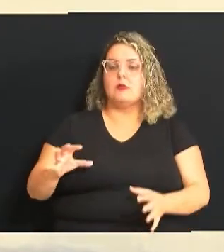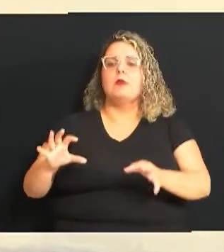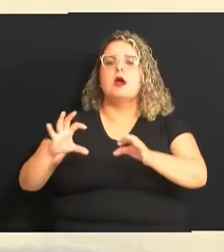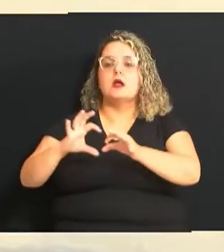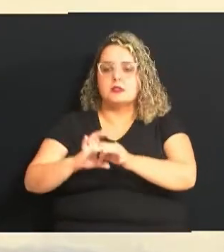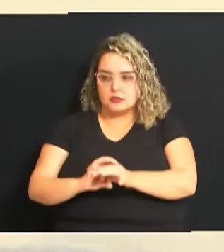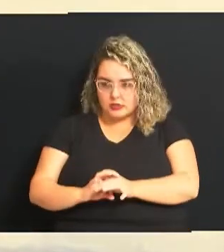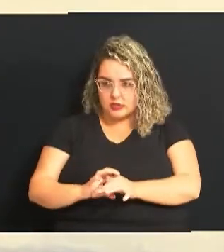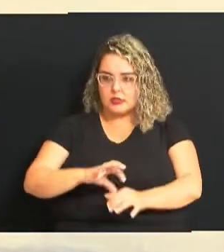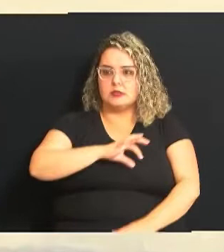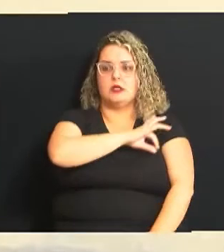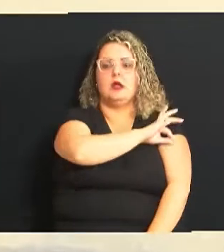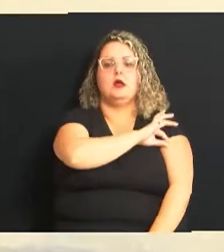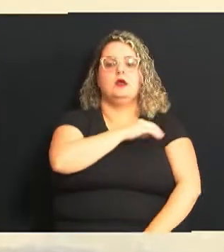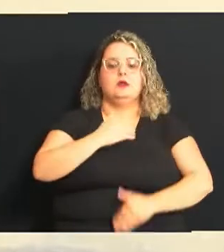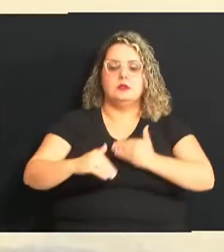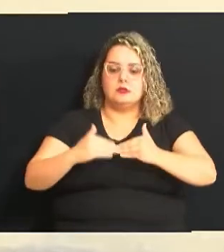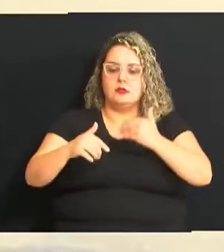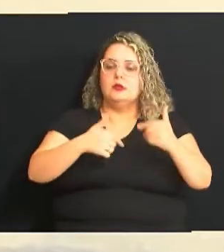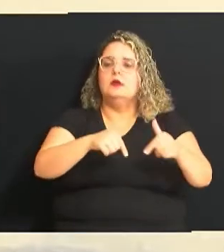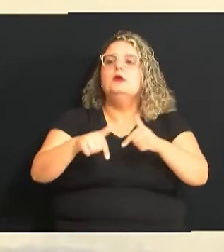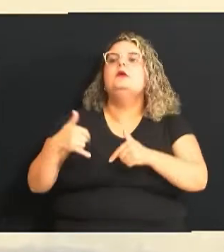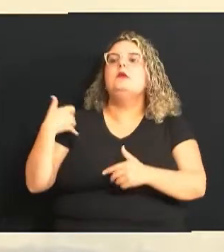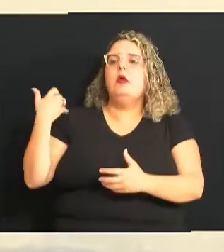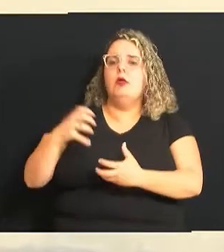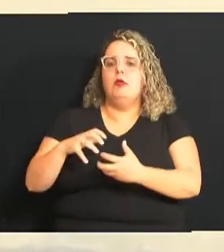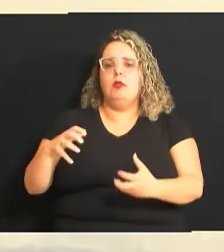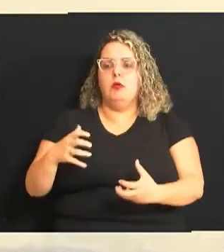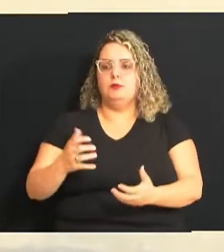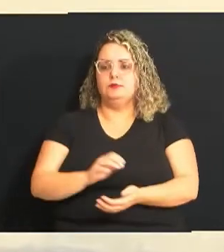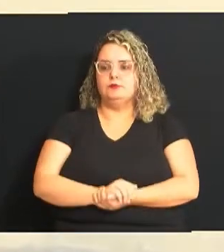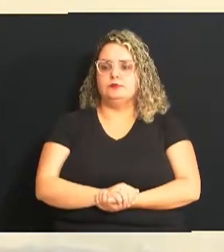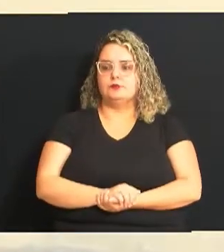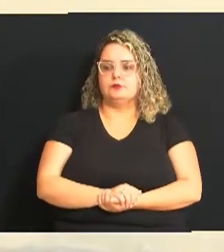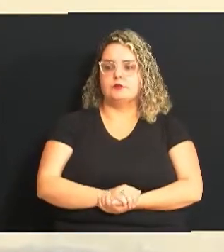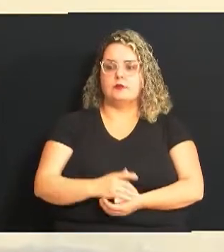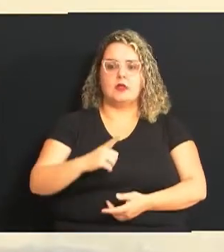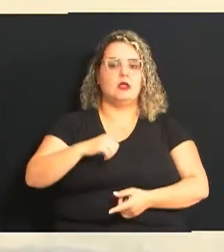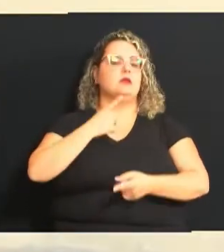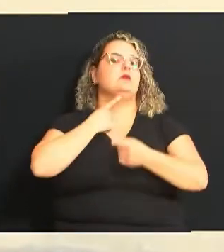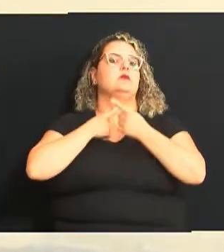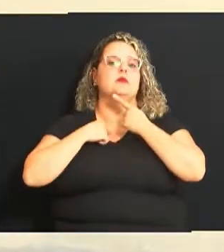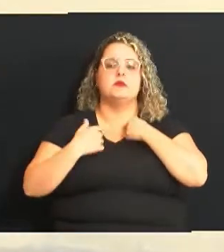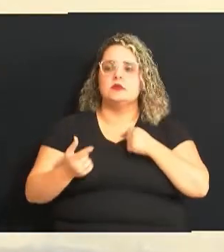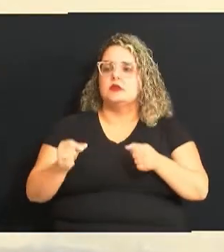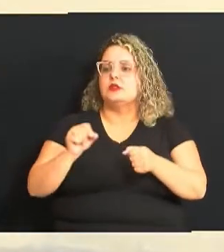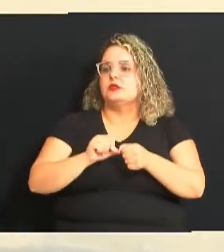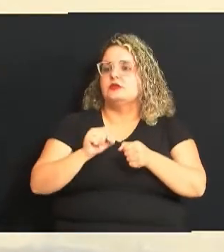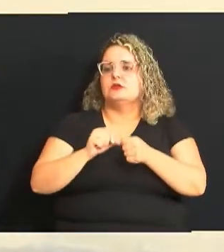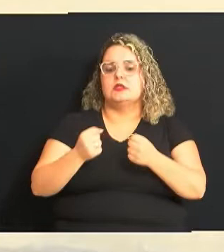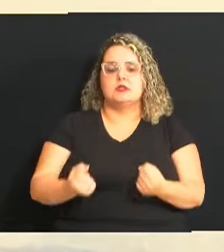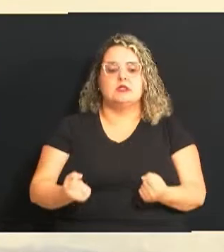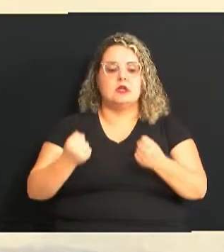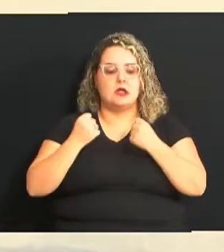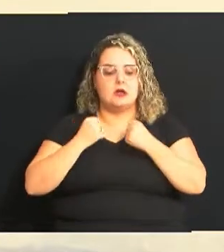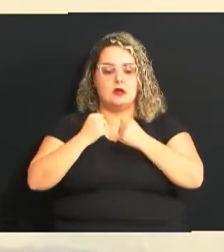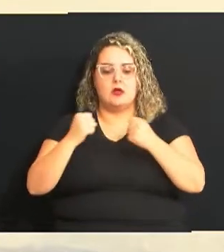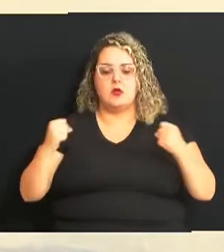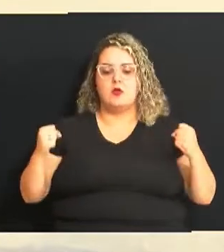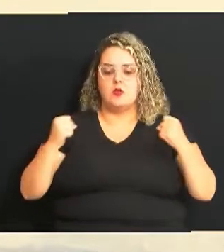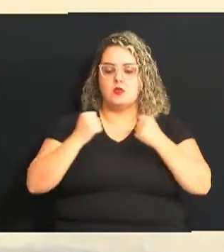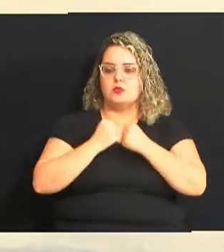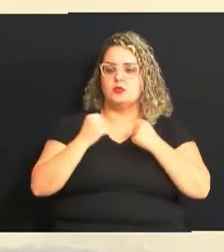que desenvolvem trabalhos. Então, o idoso que tenha vontade de fazer atividade,